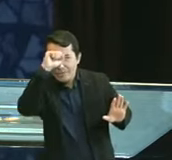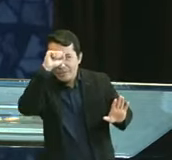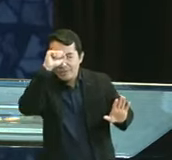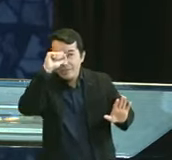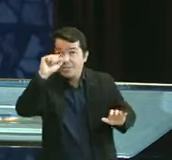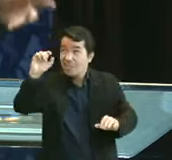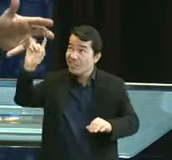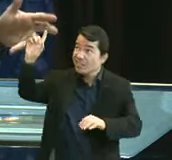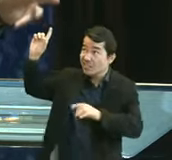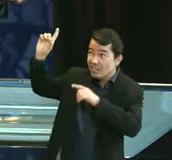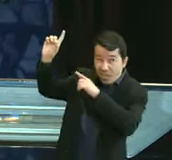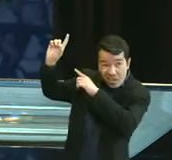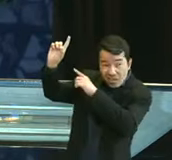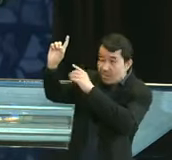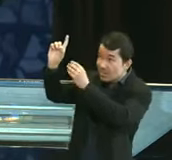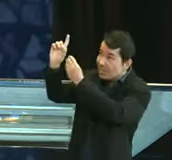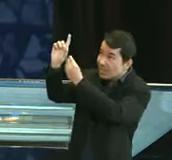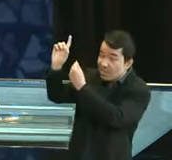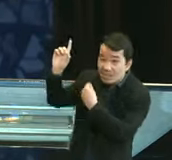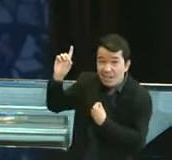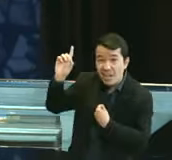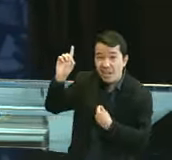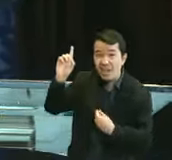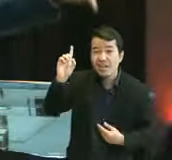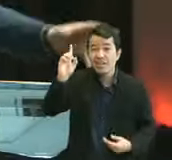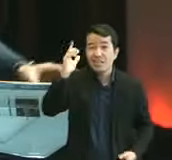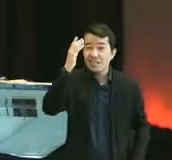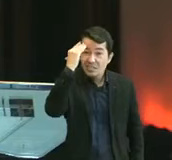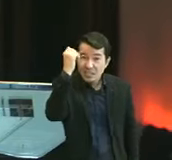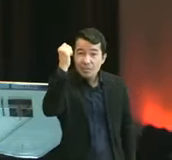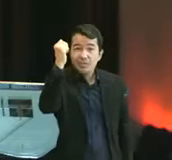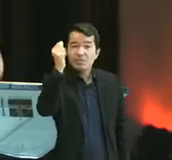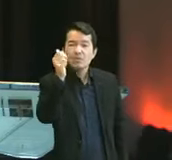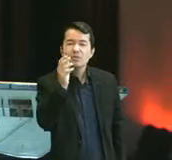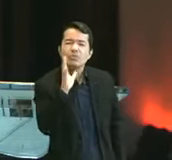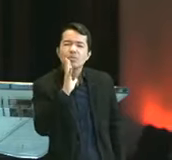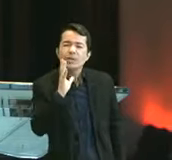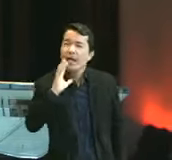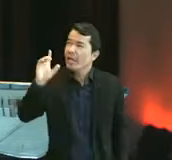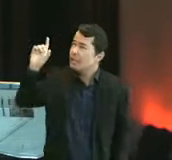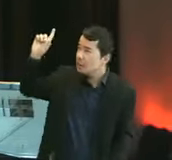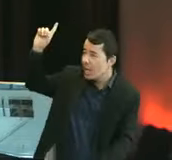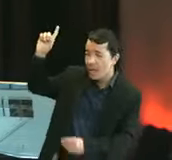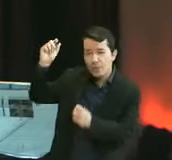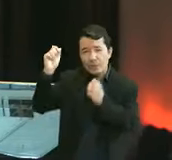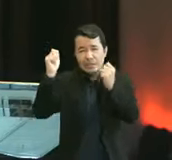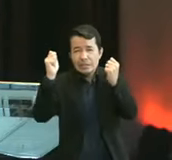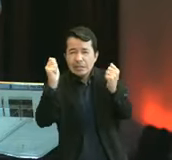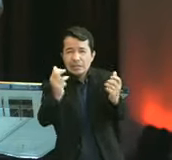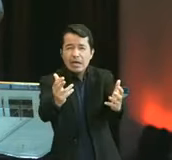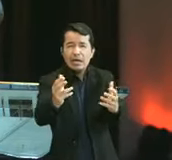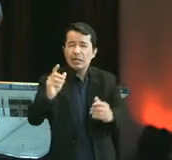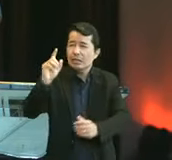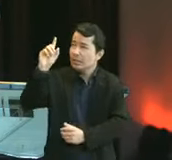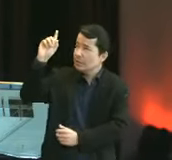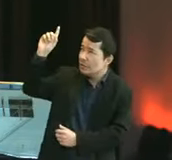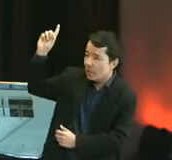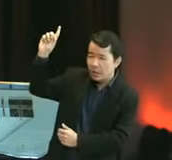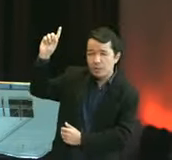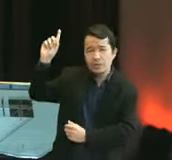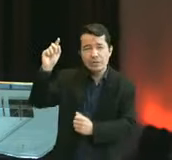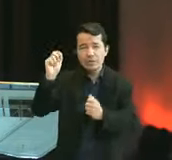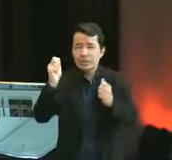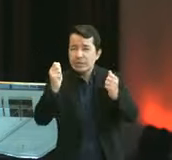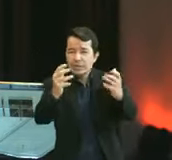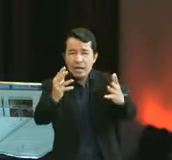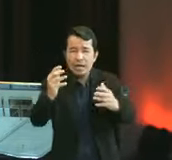Ele nos capacita, Ele derrama graça para discernirmos as notas, mas para